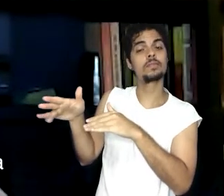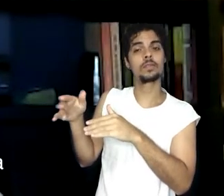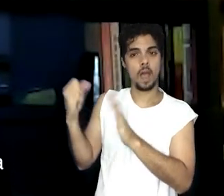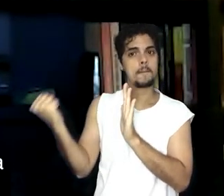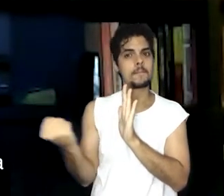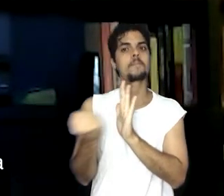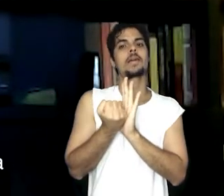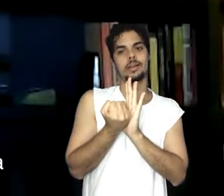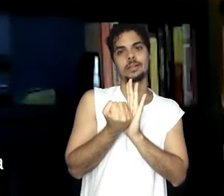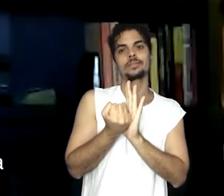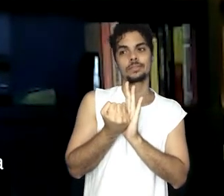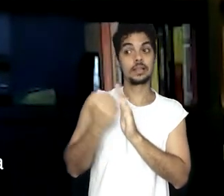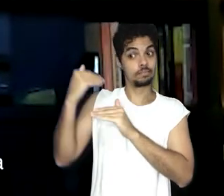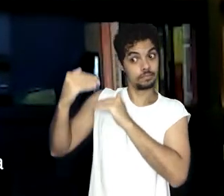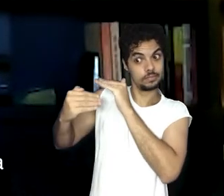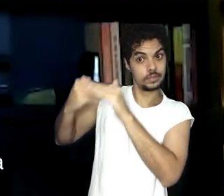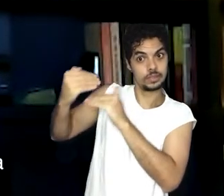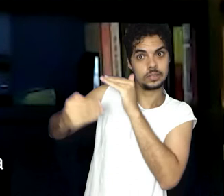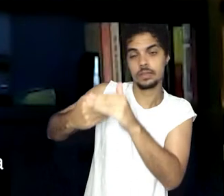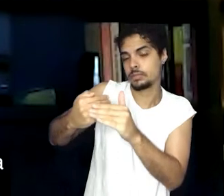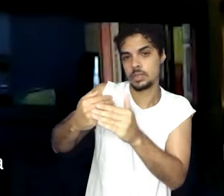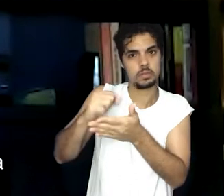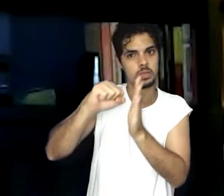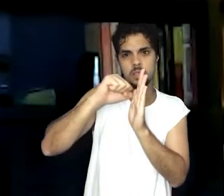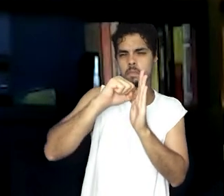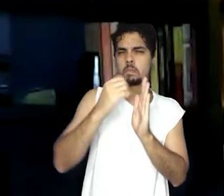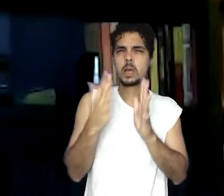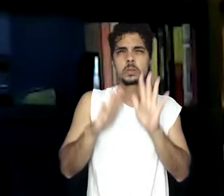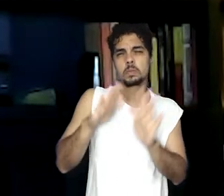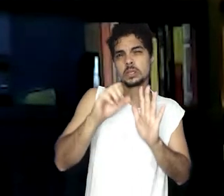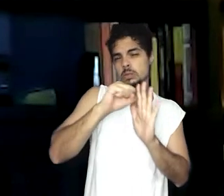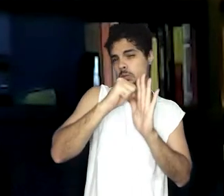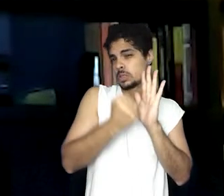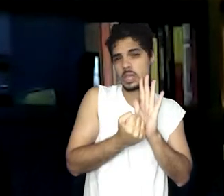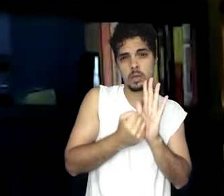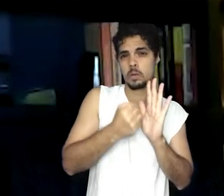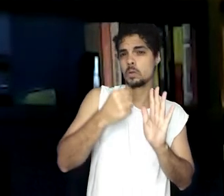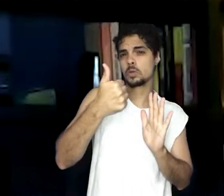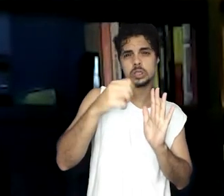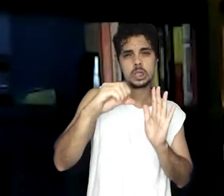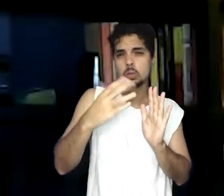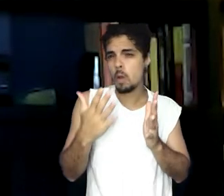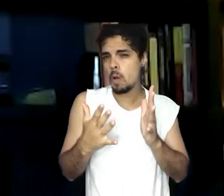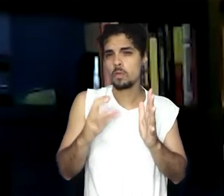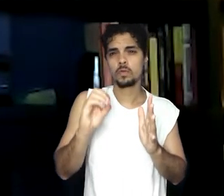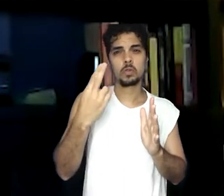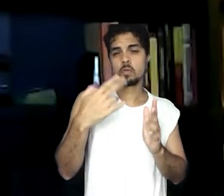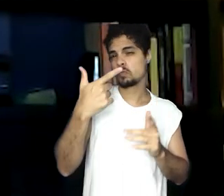se consolidando como a família de digno de se acumulada ao longo da década de 1820